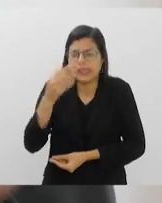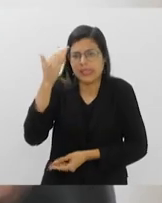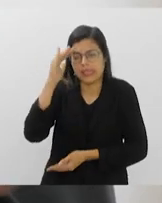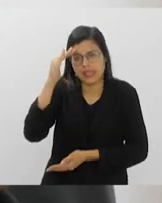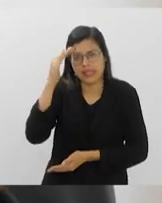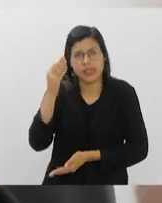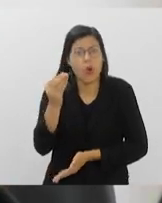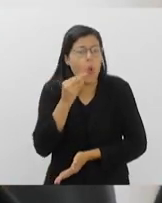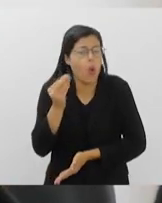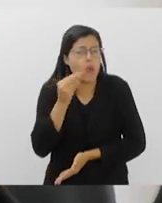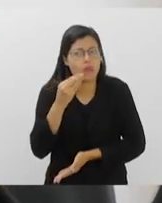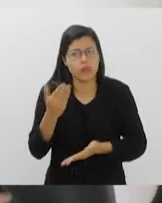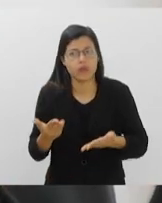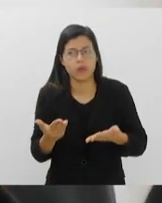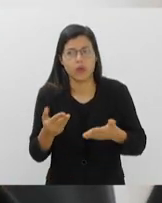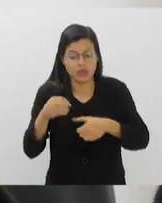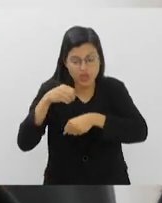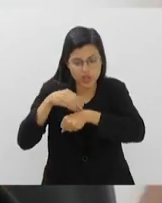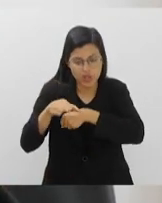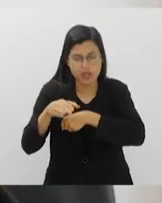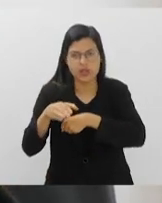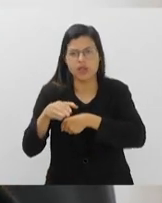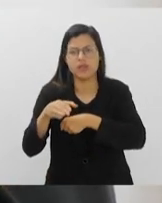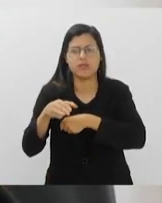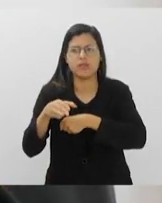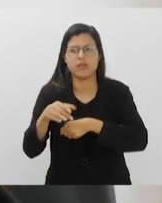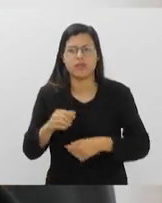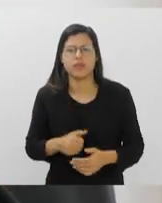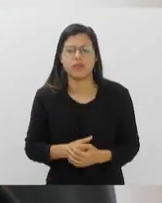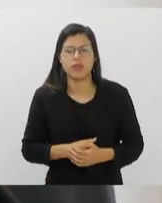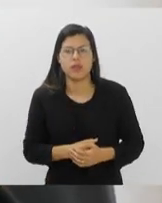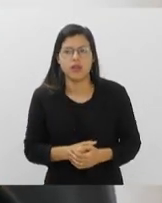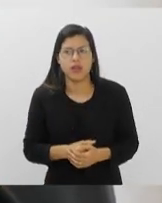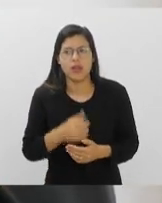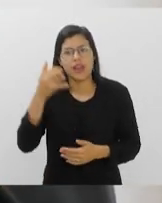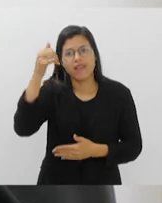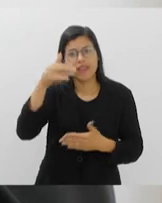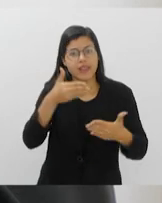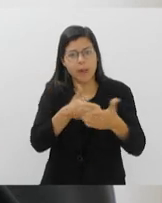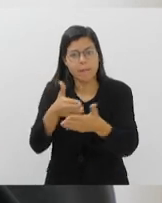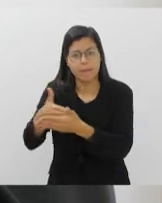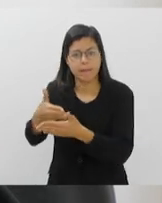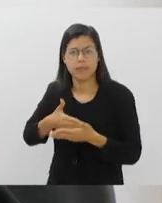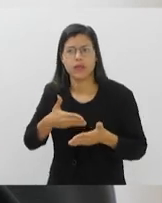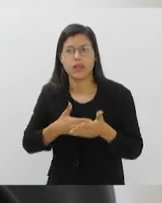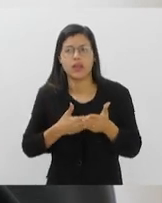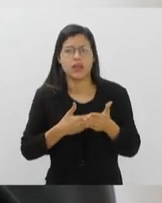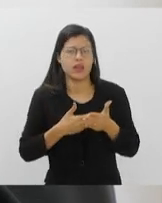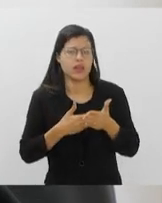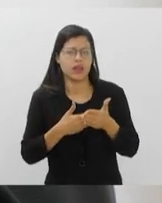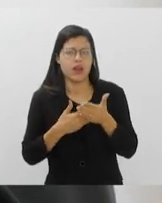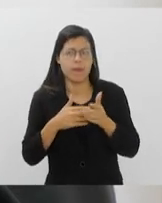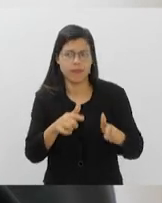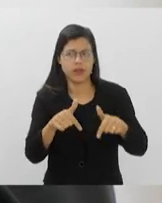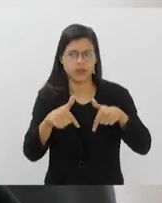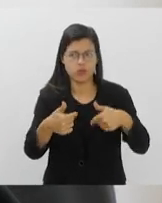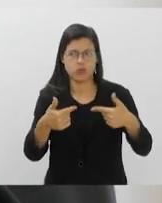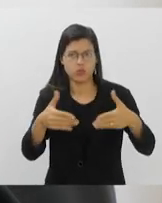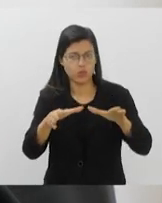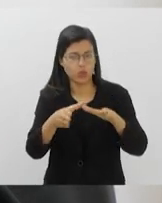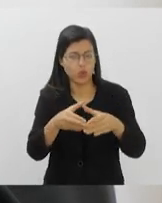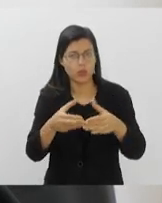lógico então fica a dica para não criar Barreiras obstáculos pra atuação dos grupos de apoio